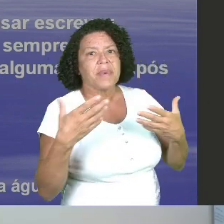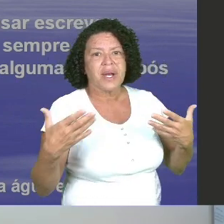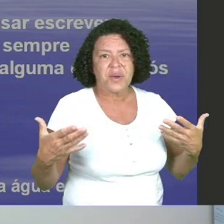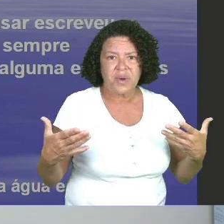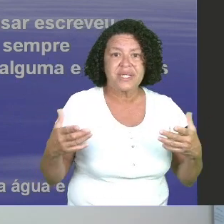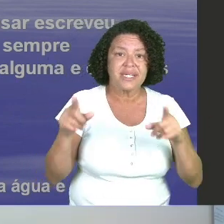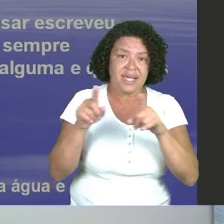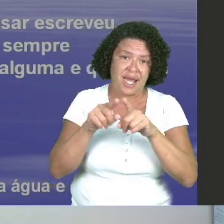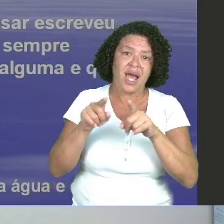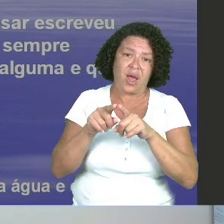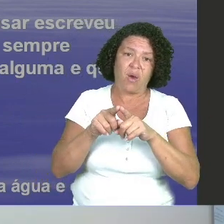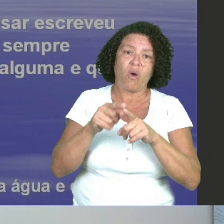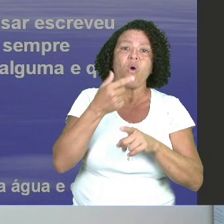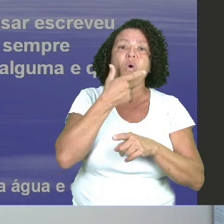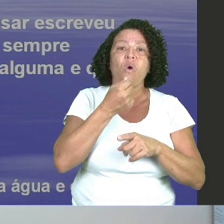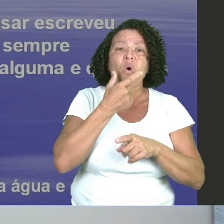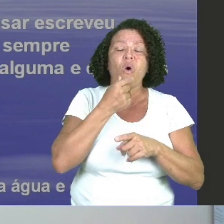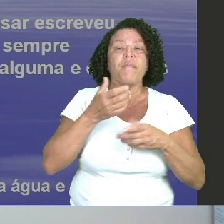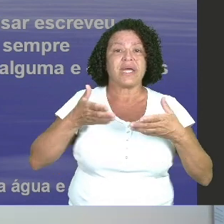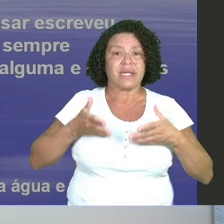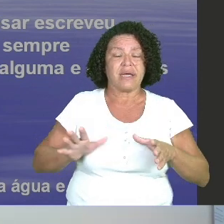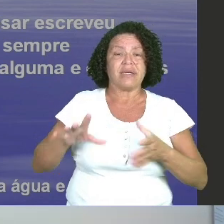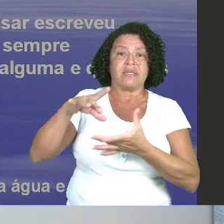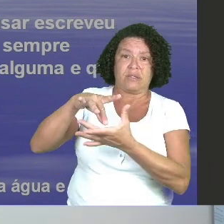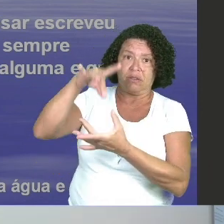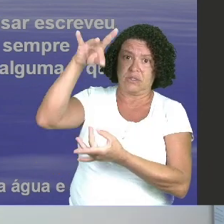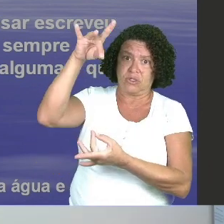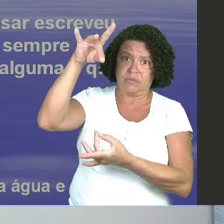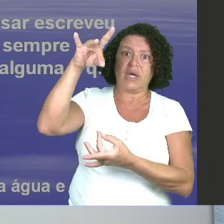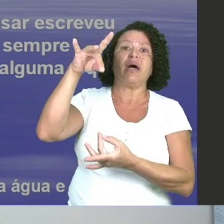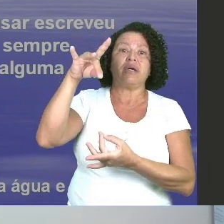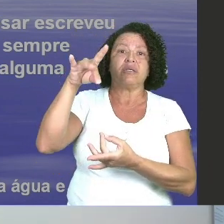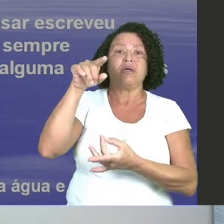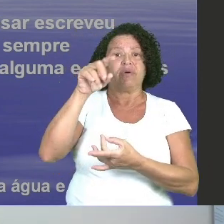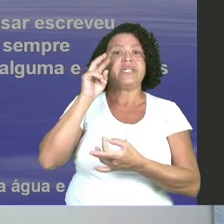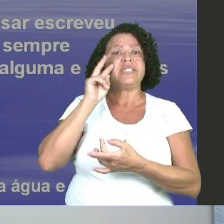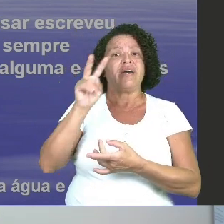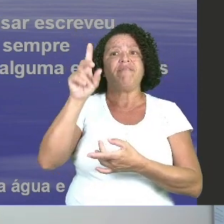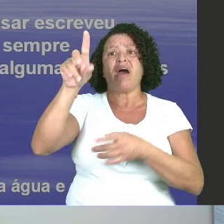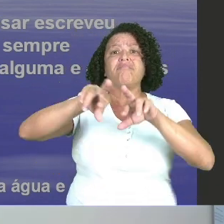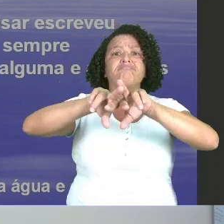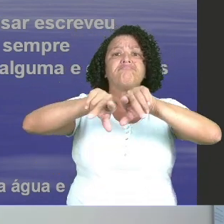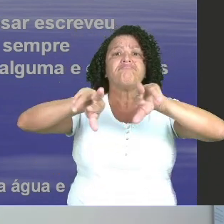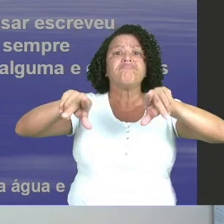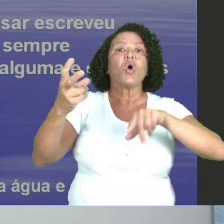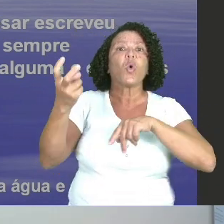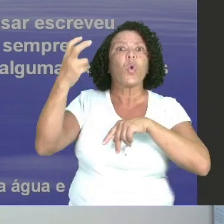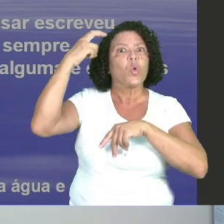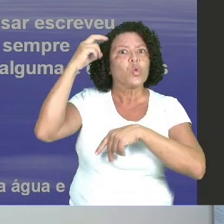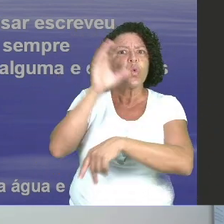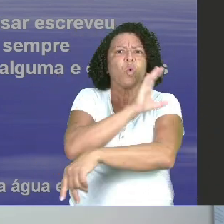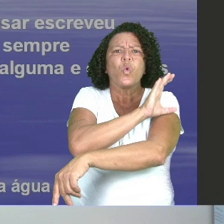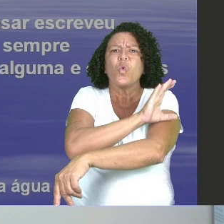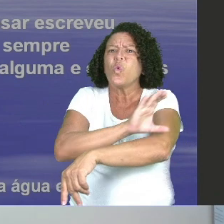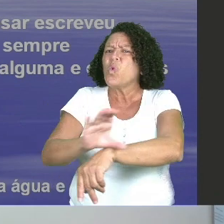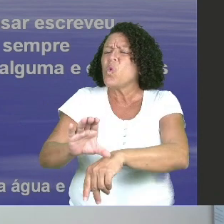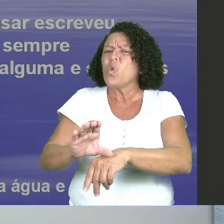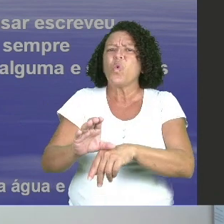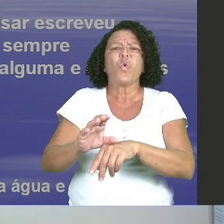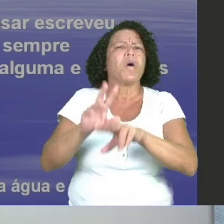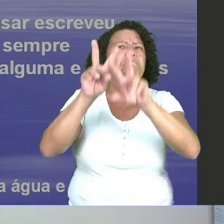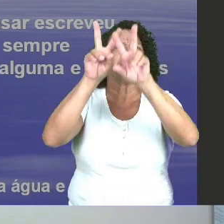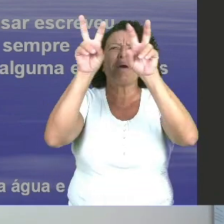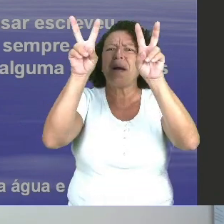homem que nasceu do Espírito. Então você vê aí em diversas culturas, em diversas abordagem